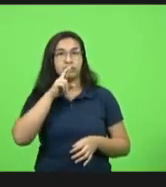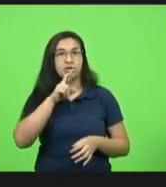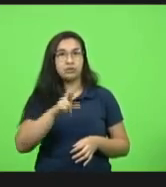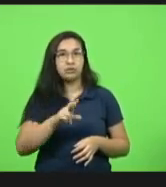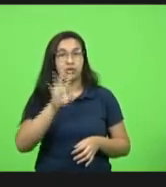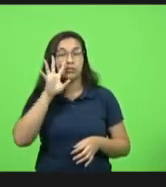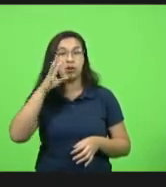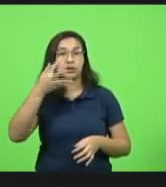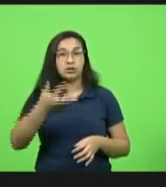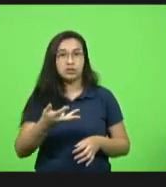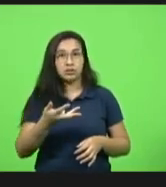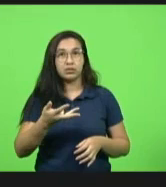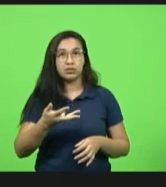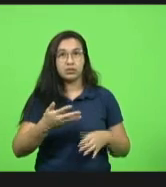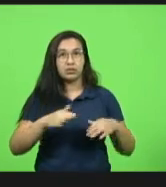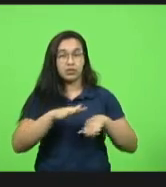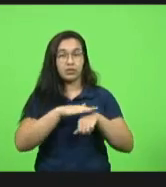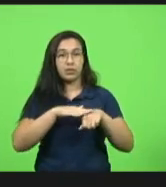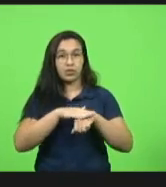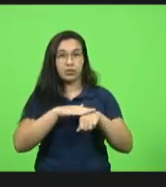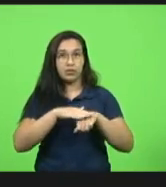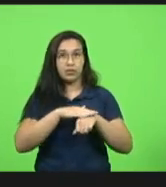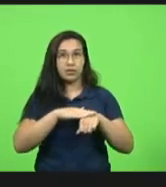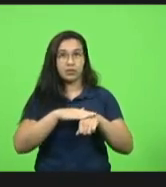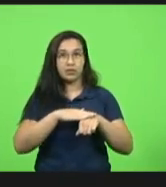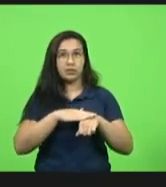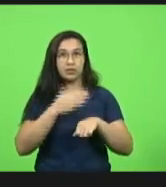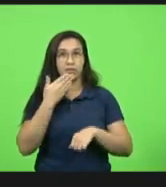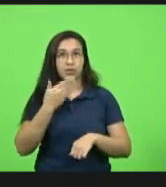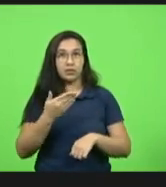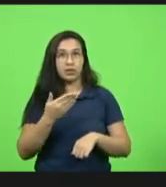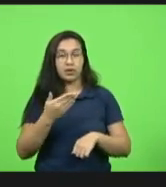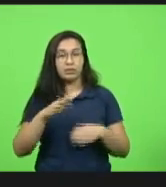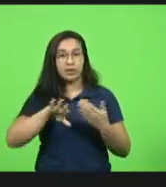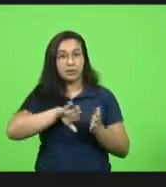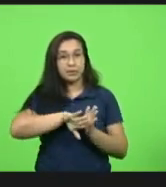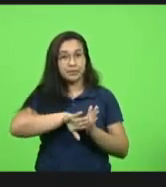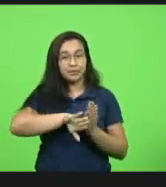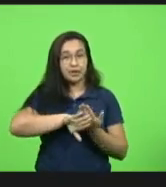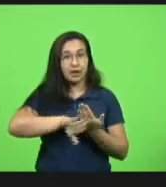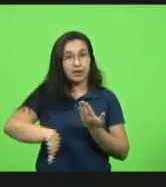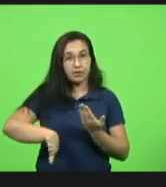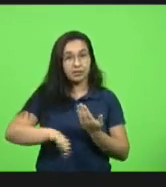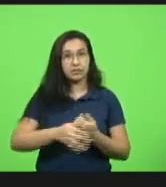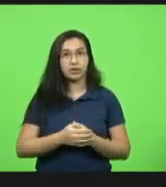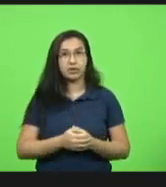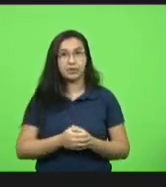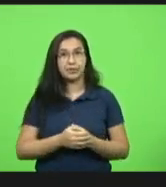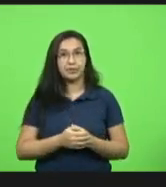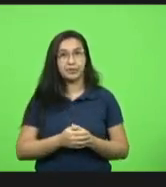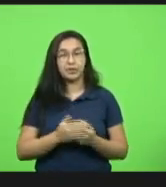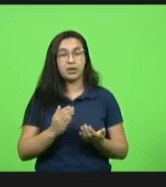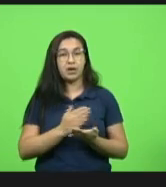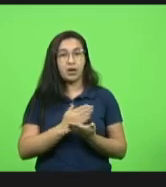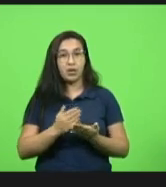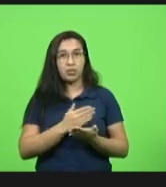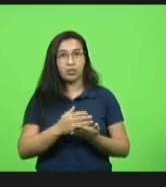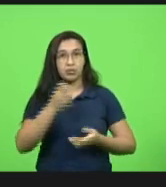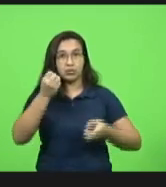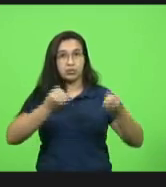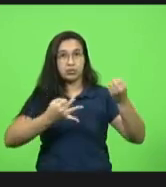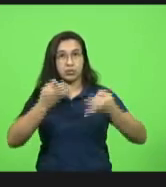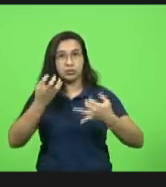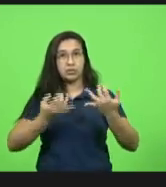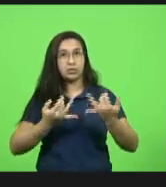uma solução conversada, que não fosse através do requerimento, e muitos deputados também fizeram depoimentos em favor do